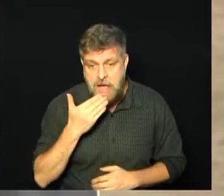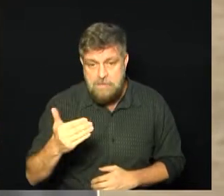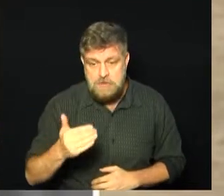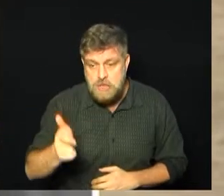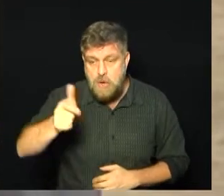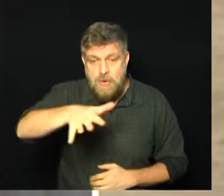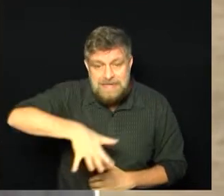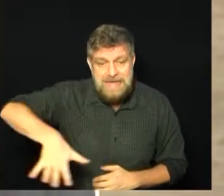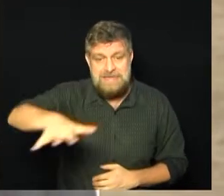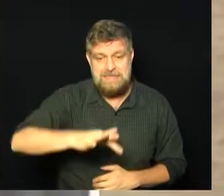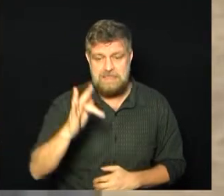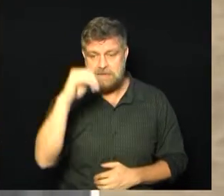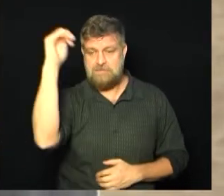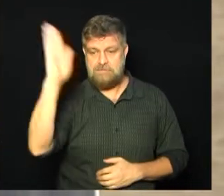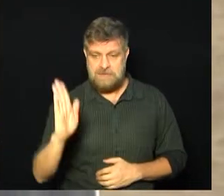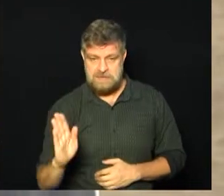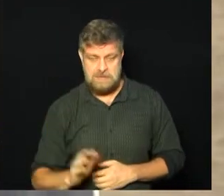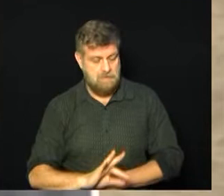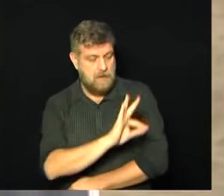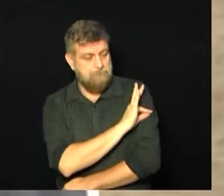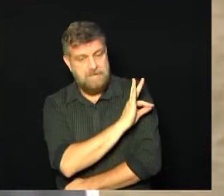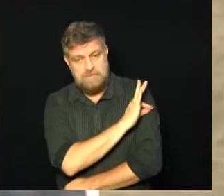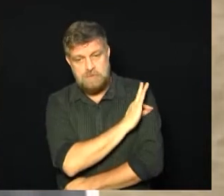entes da federação, que não a prefeitura,